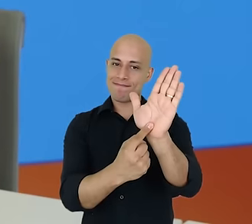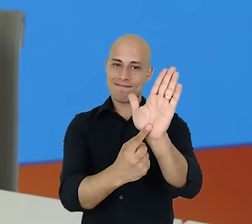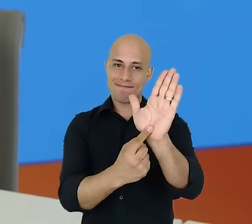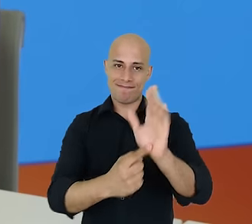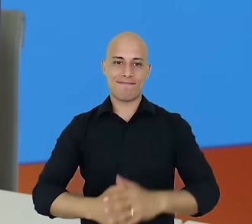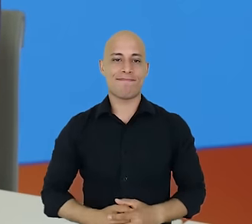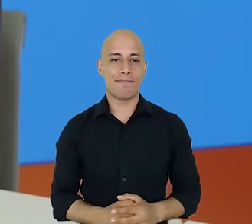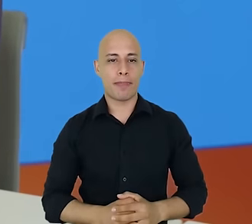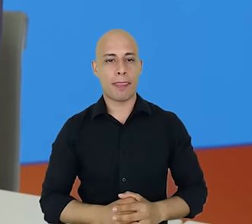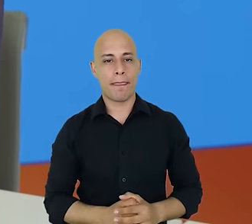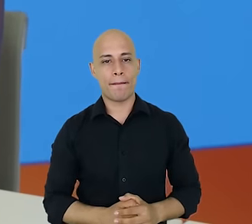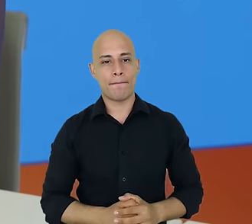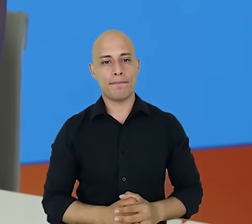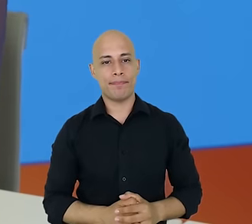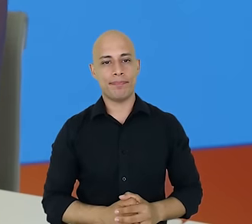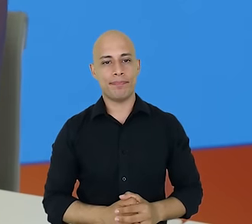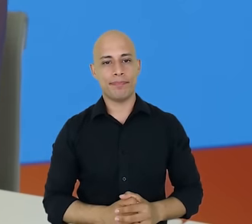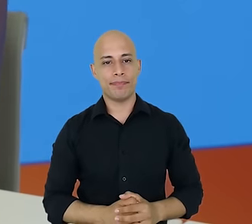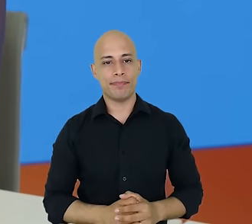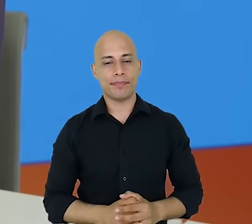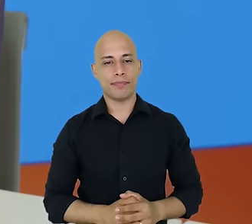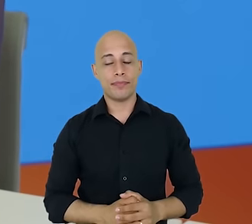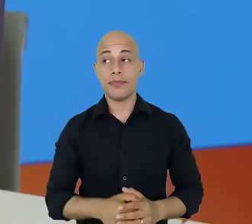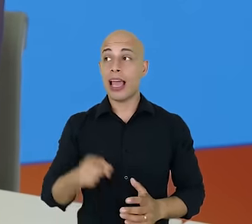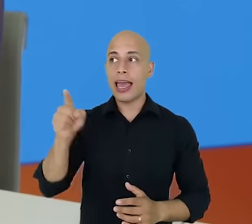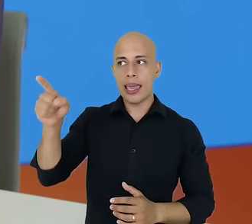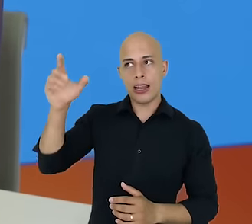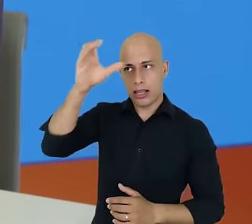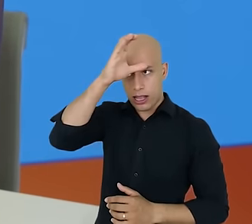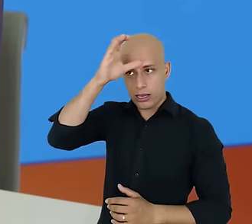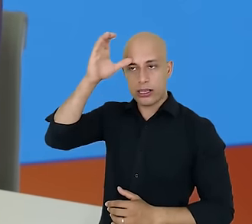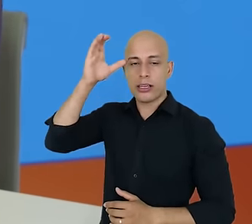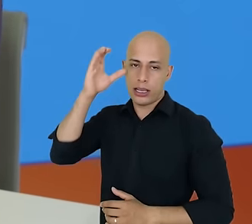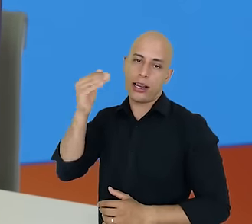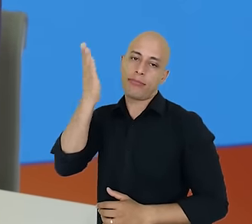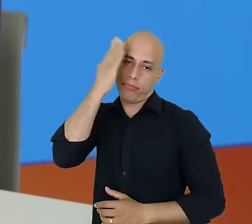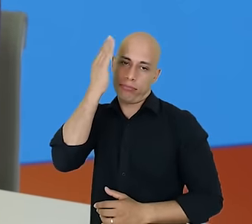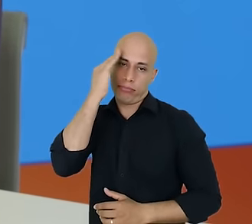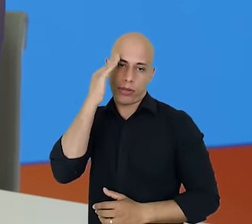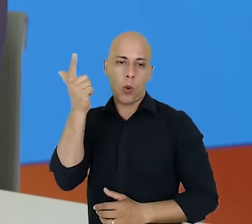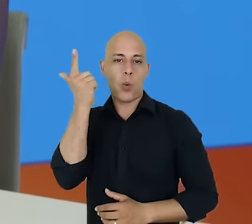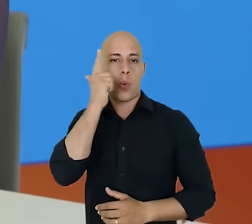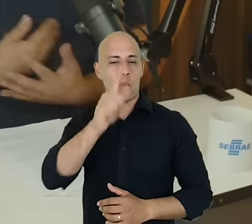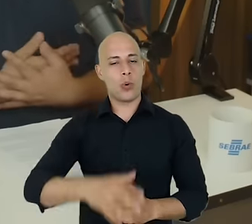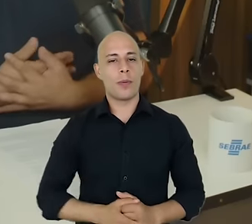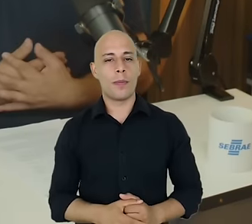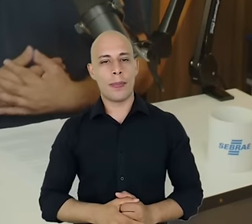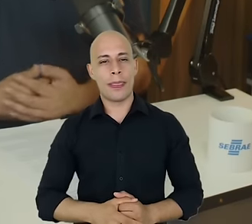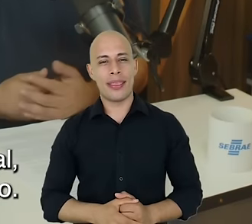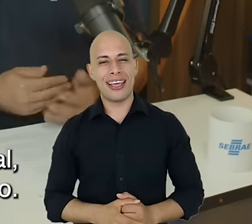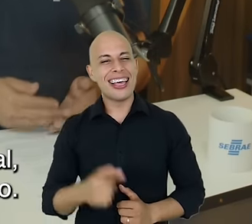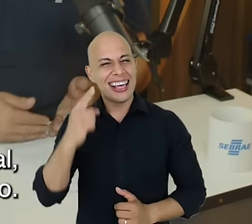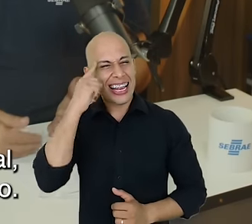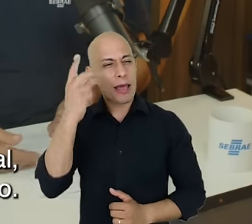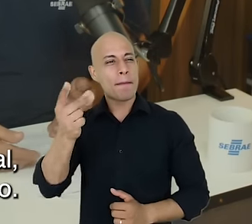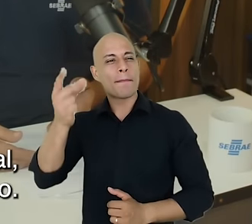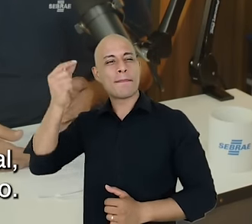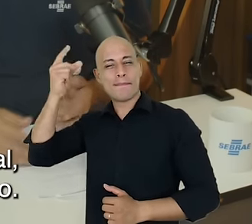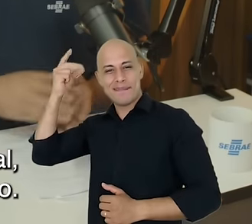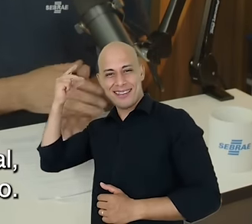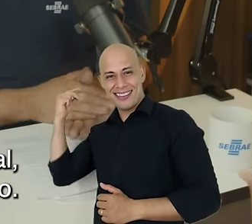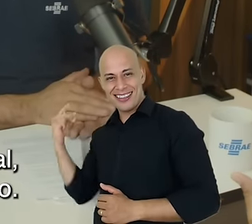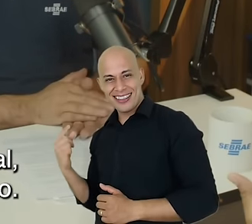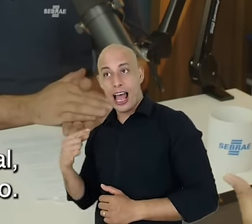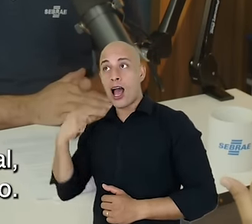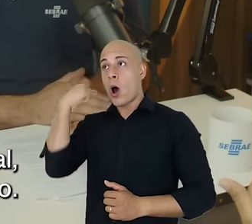para ele para ele saber tá pro pro nosso nosso cliente procedimento que era antes né que era as 24